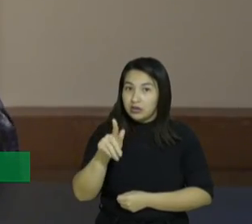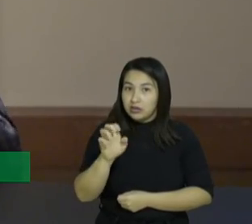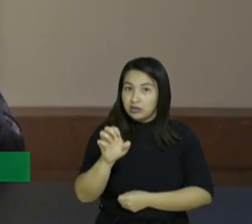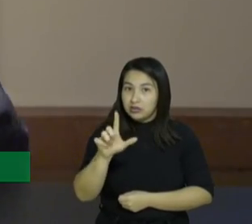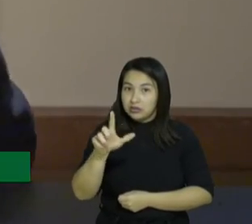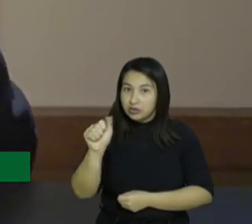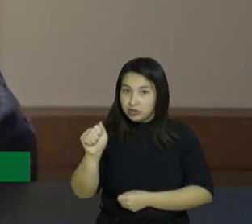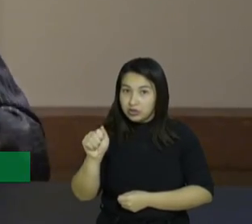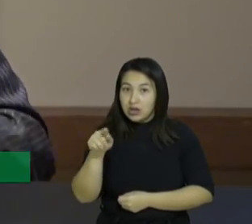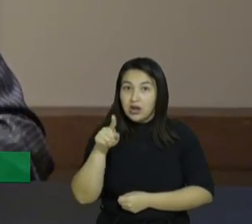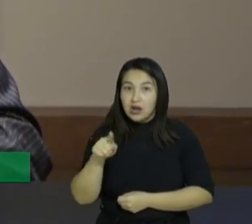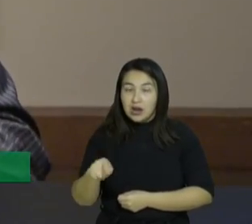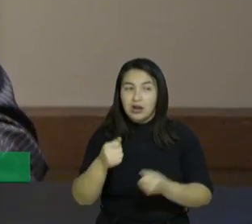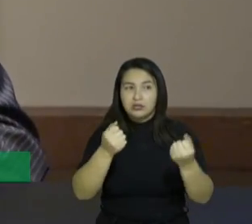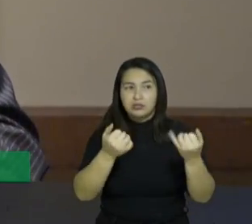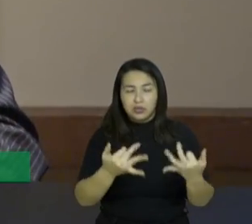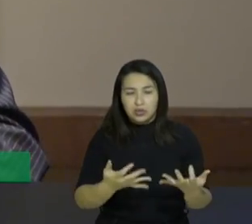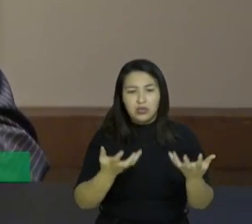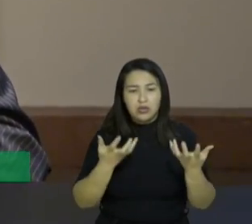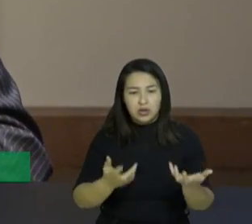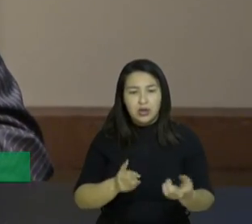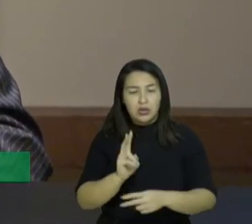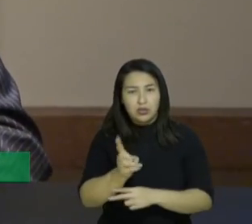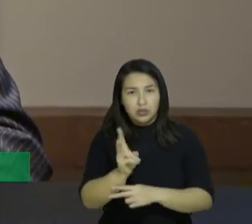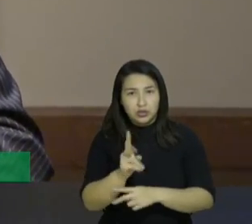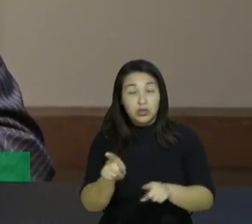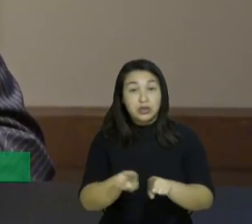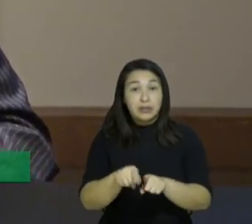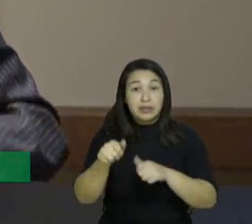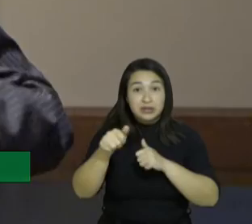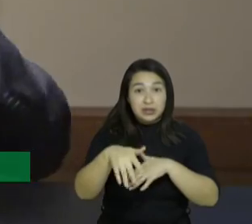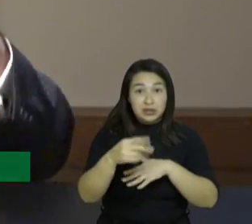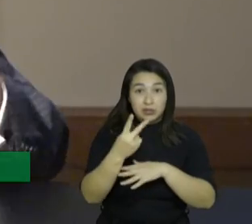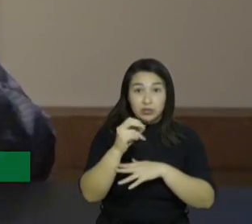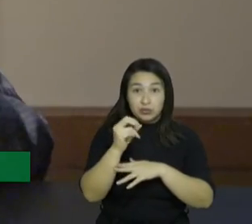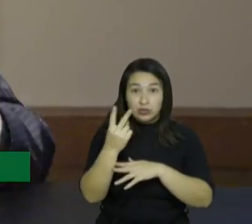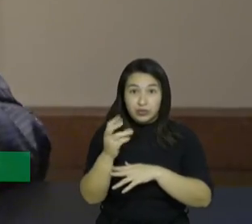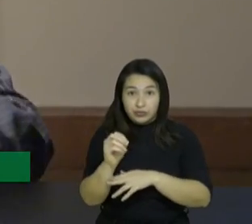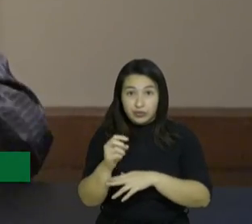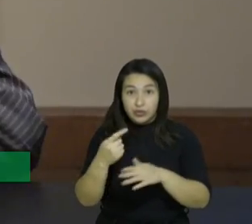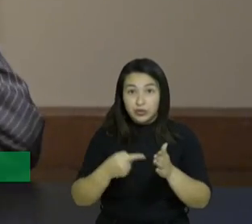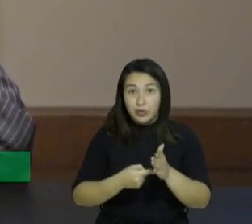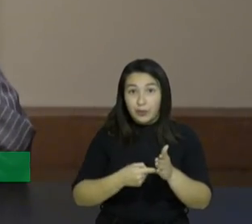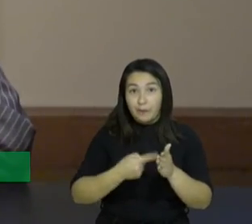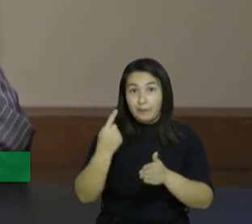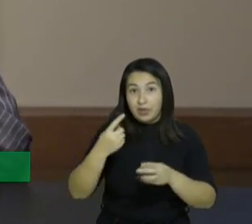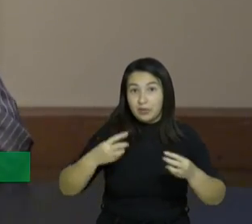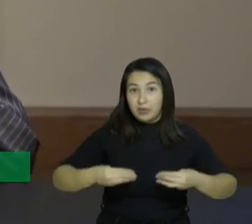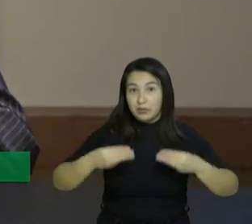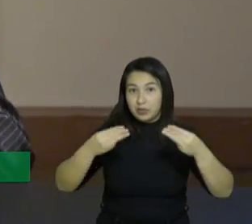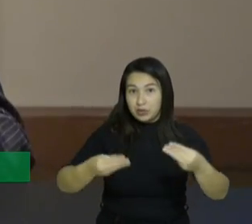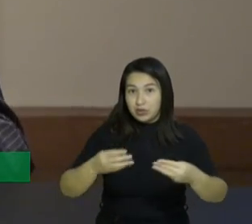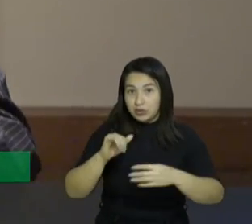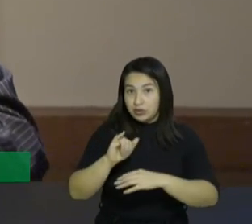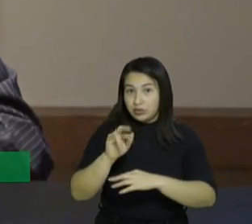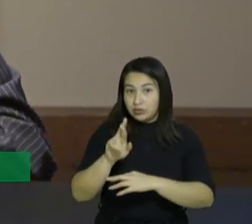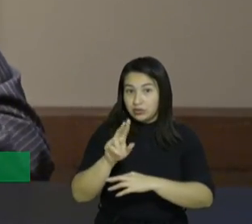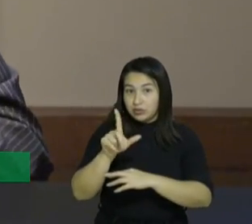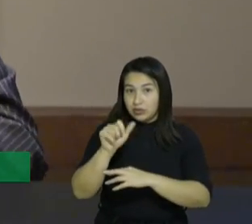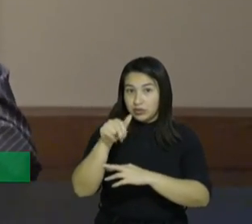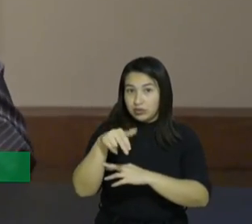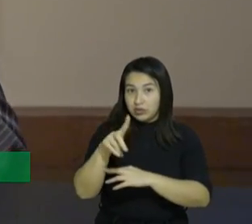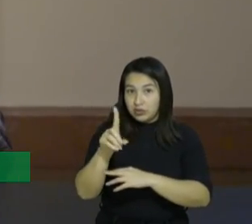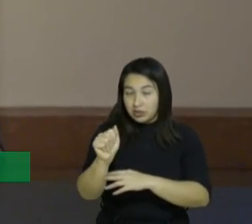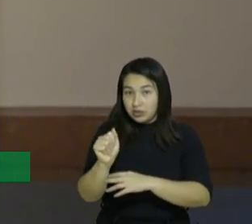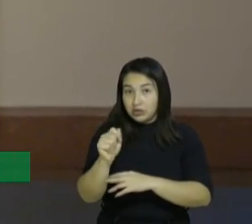ir adiante na forma dele atual em setembro de 2020 o primeiro ministro da Irlanda Ele disse que Irlanda Não